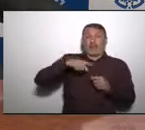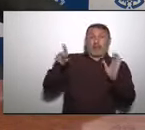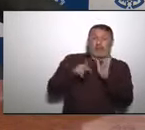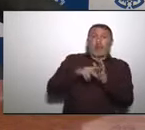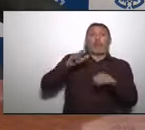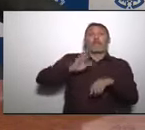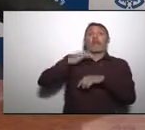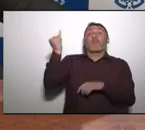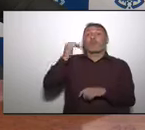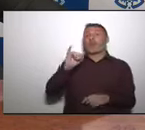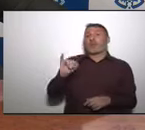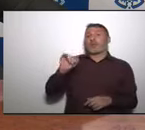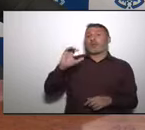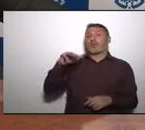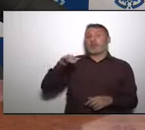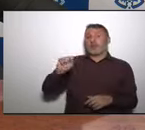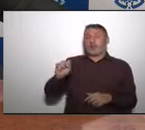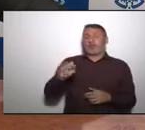Leone.